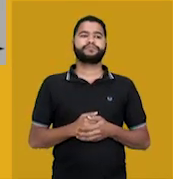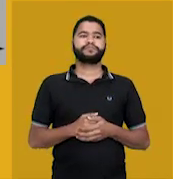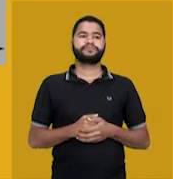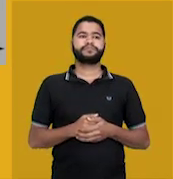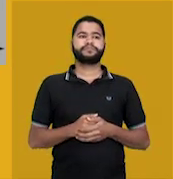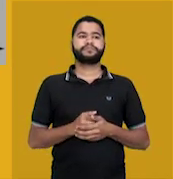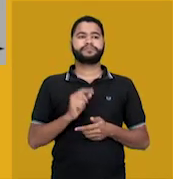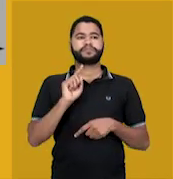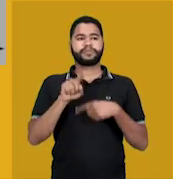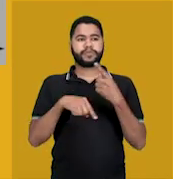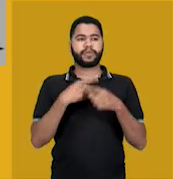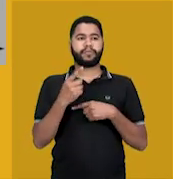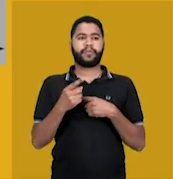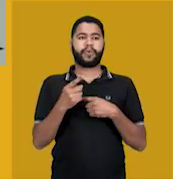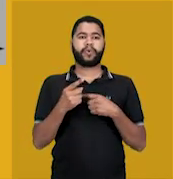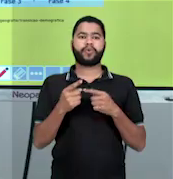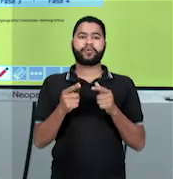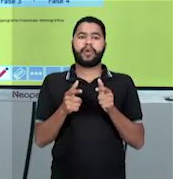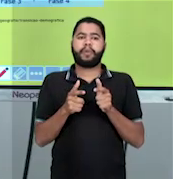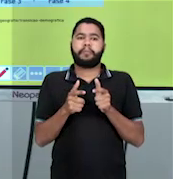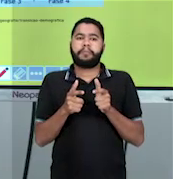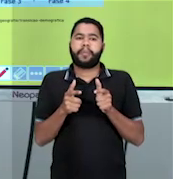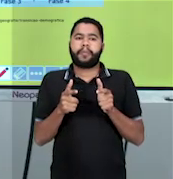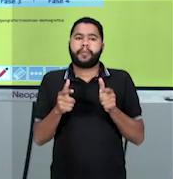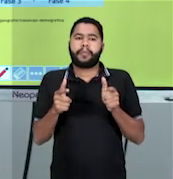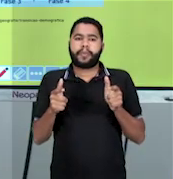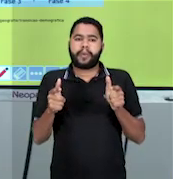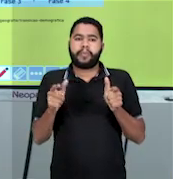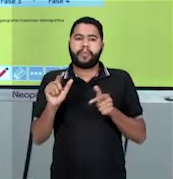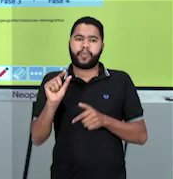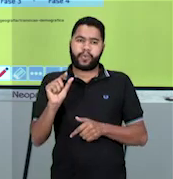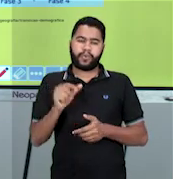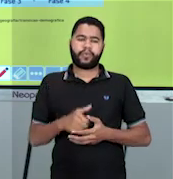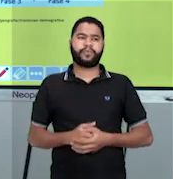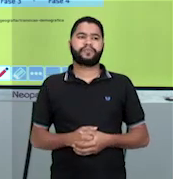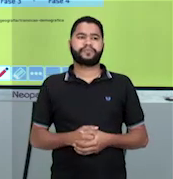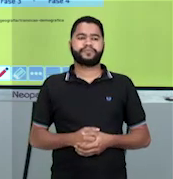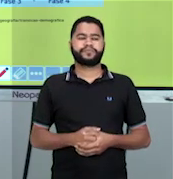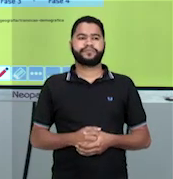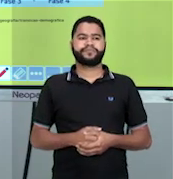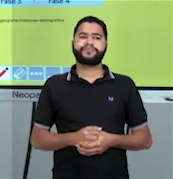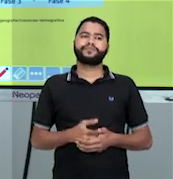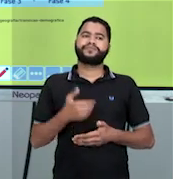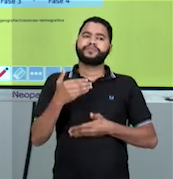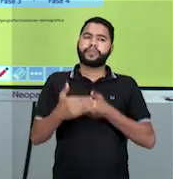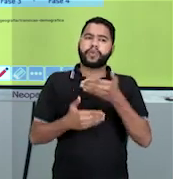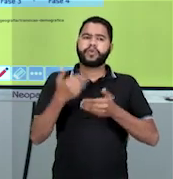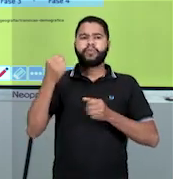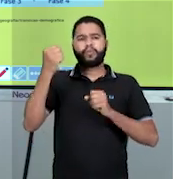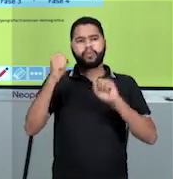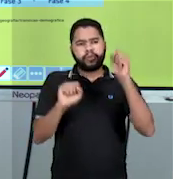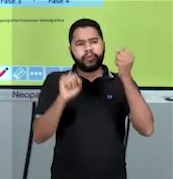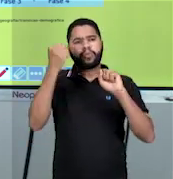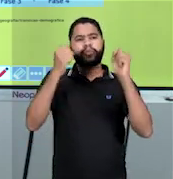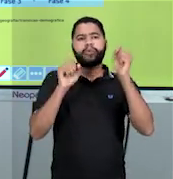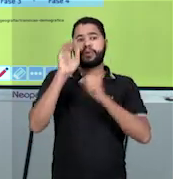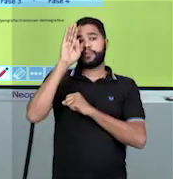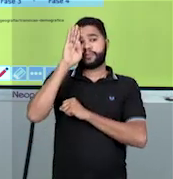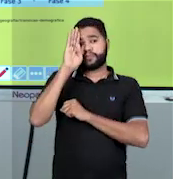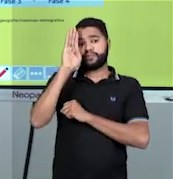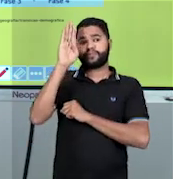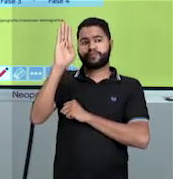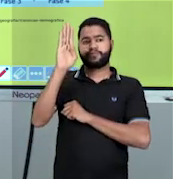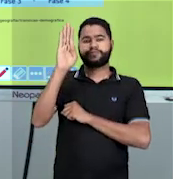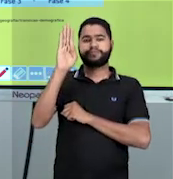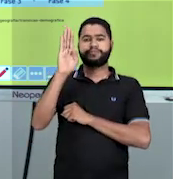aí um baixo crescimento vegetativo. Perfeito? Com o processo de industrialização, principalmente